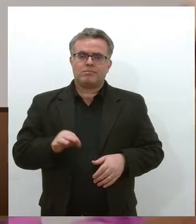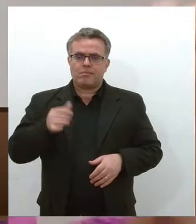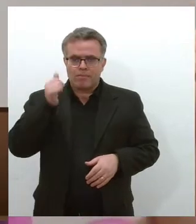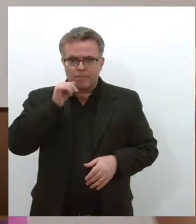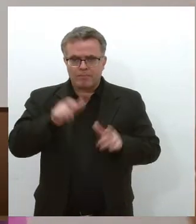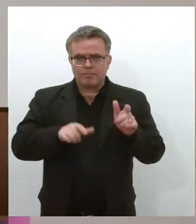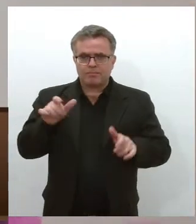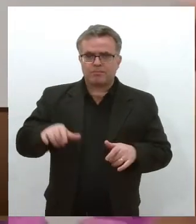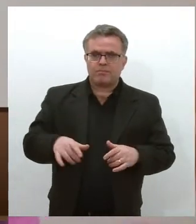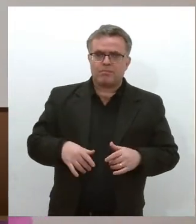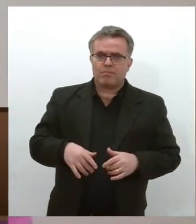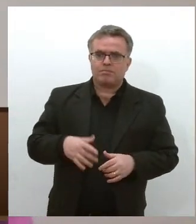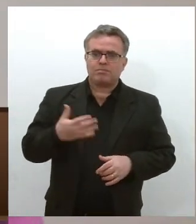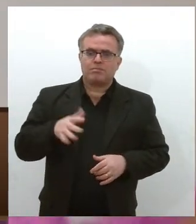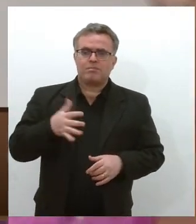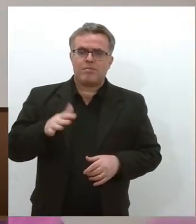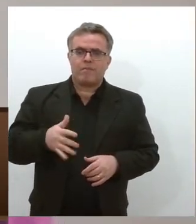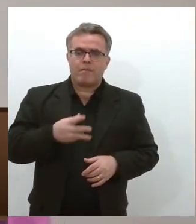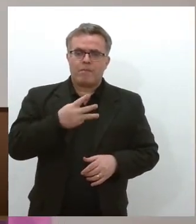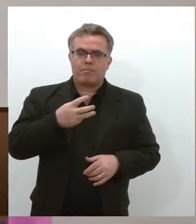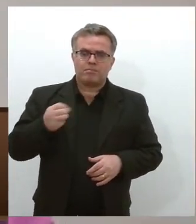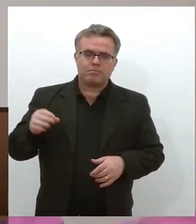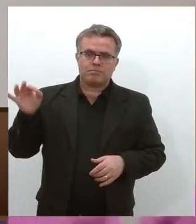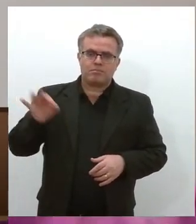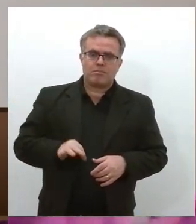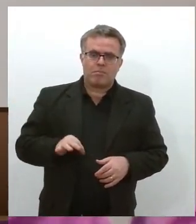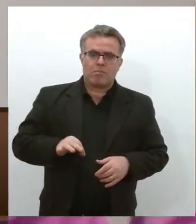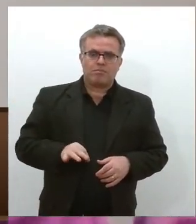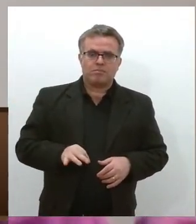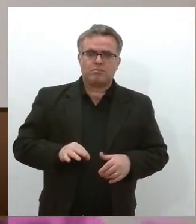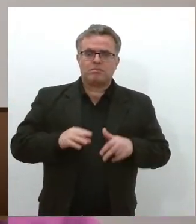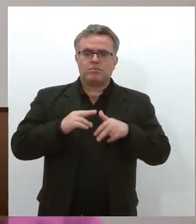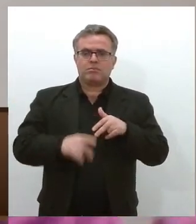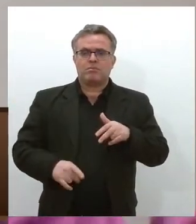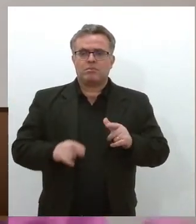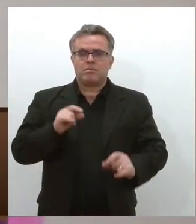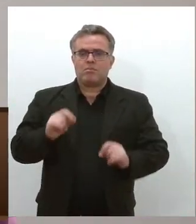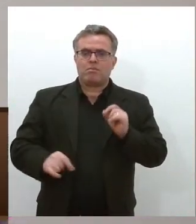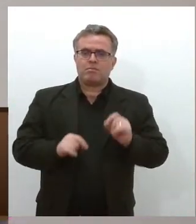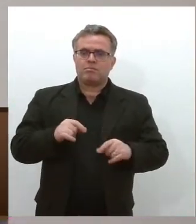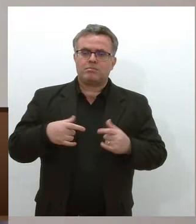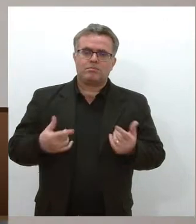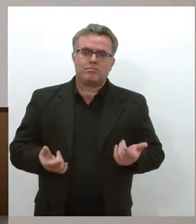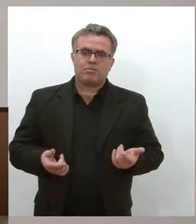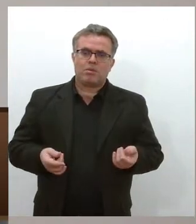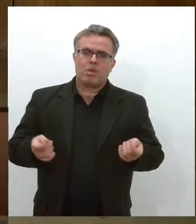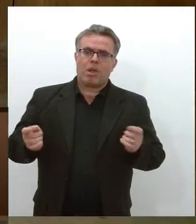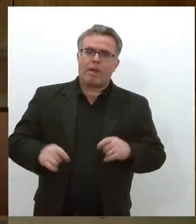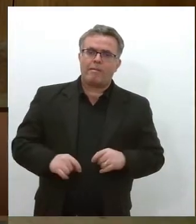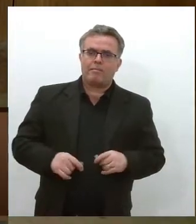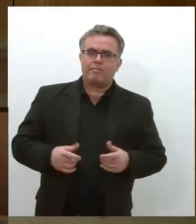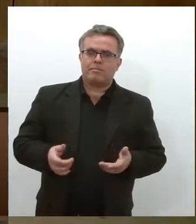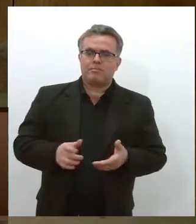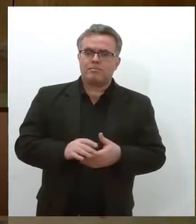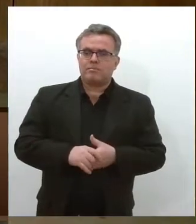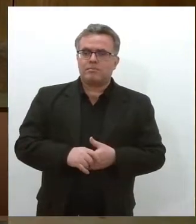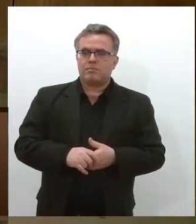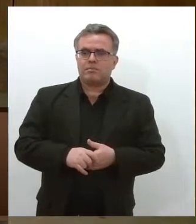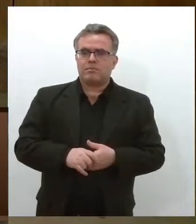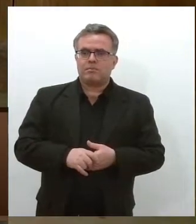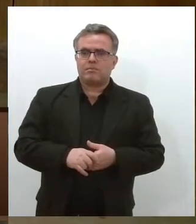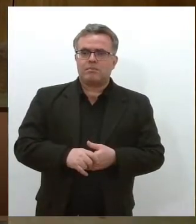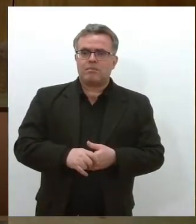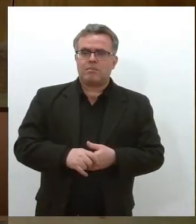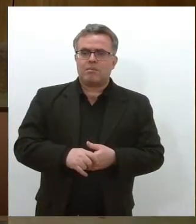que ter um limite de 30% de gênero. Então, poderia ter 30% de homens também. Perfeito. Mas aí,